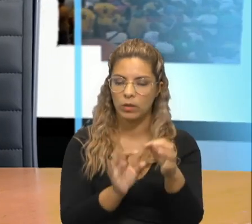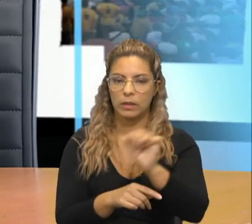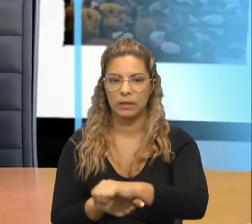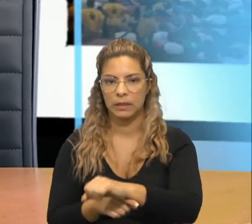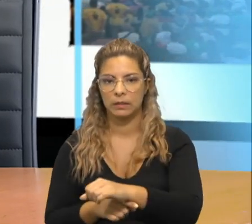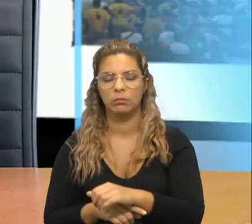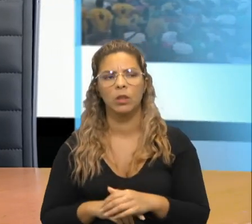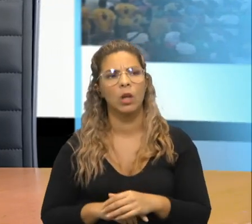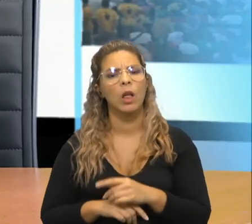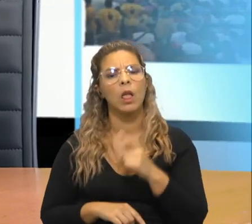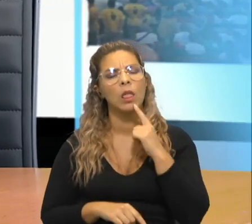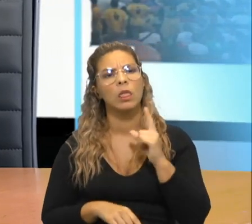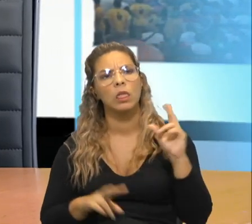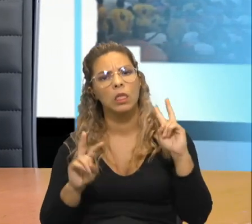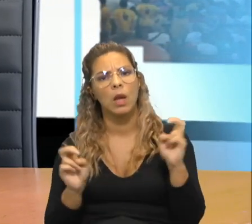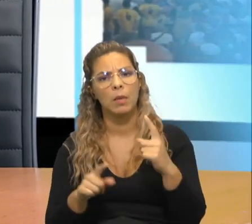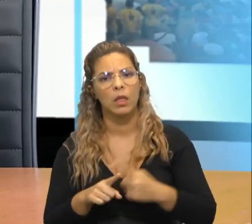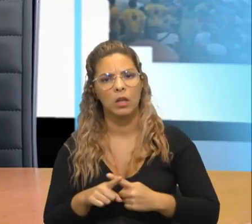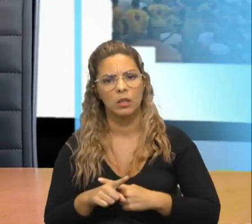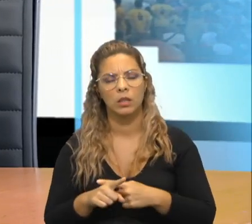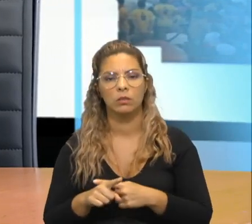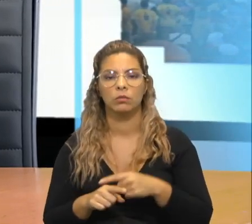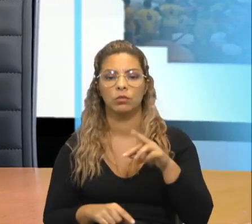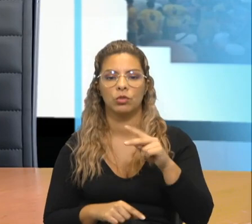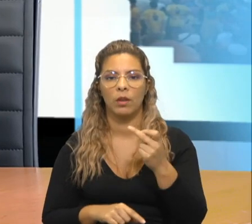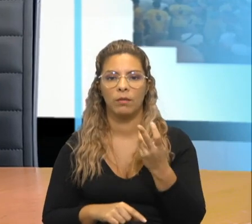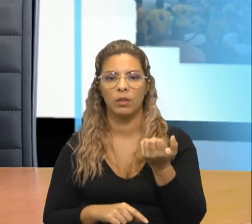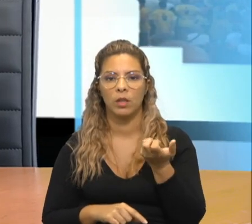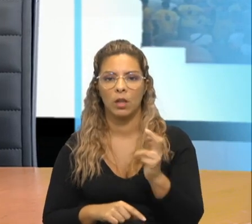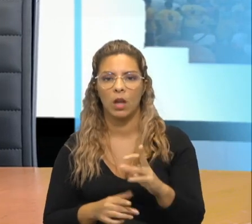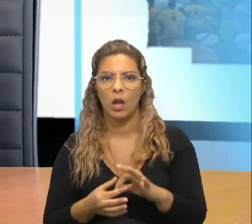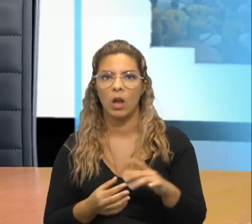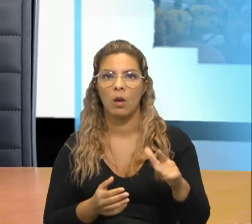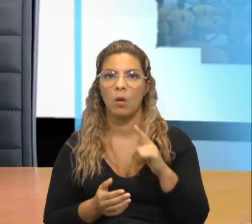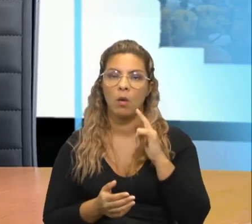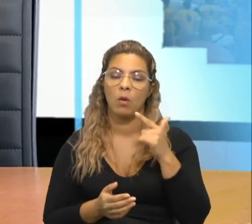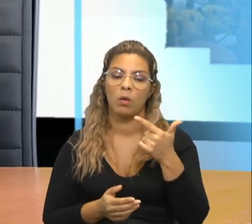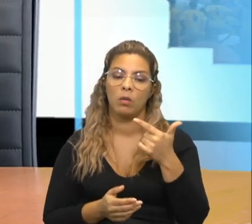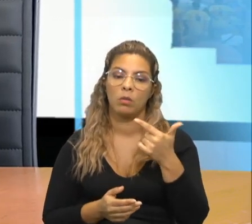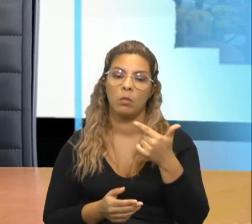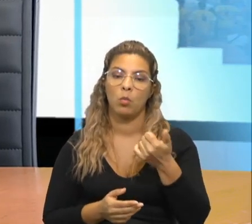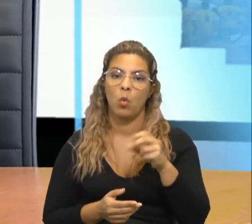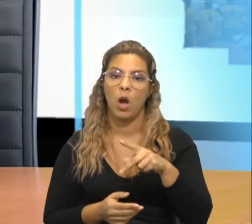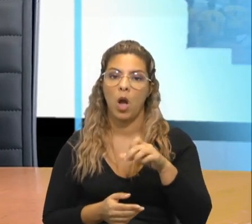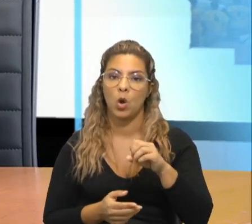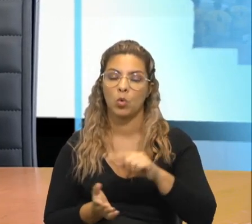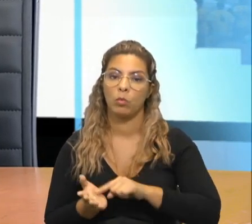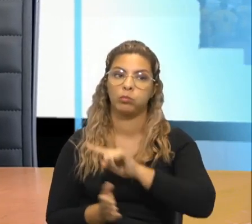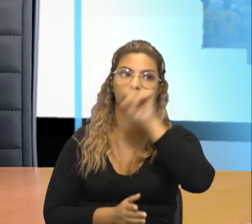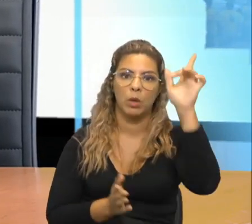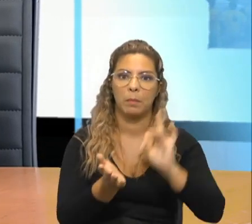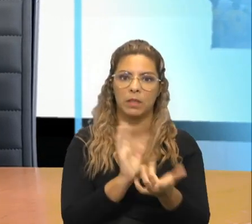muito interessante que é que o padre Xavier Boano, em 1931, foi ao Brasil para fundar, junto com outro padre, o